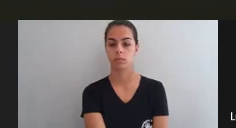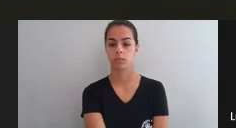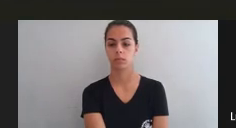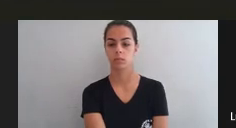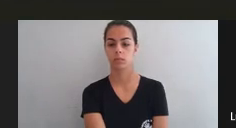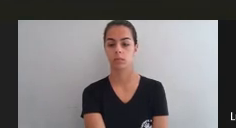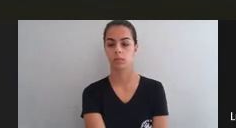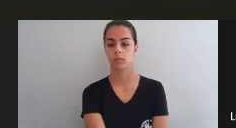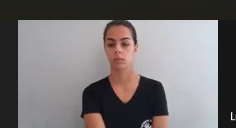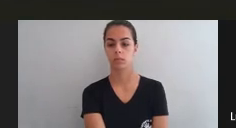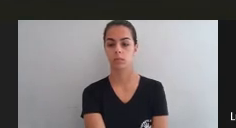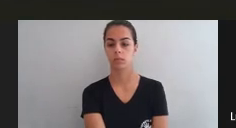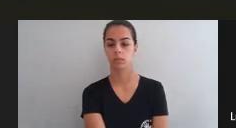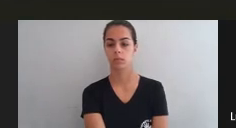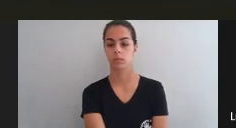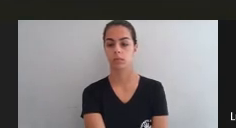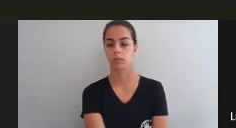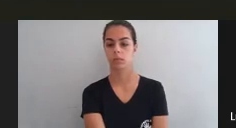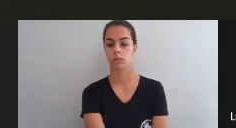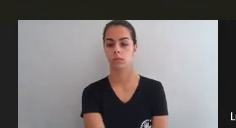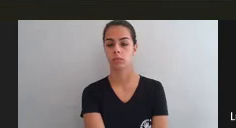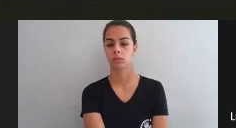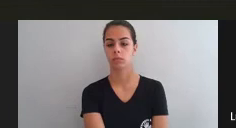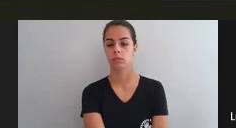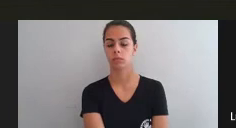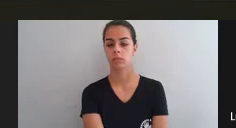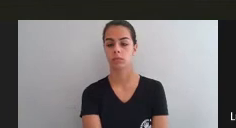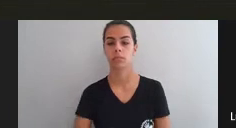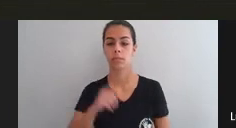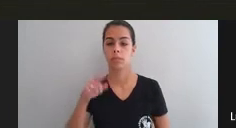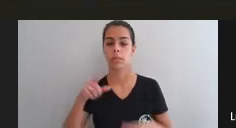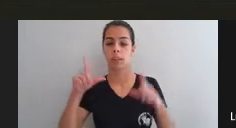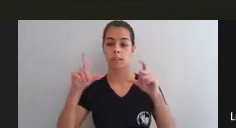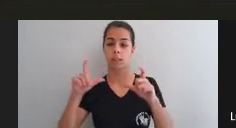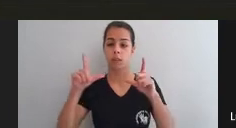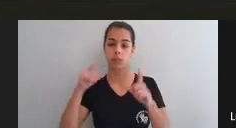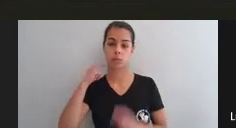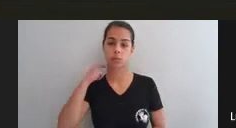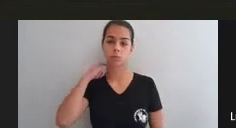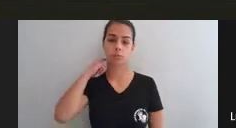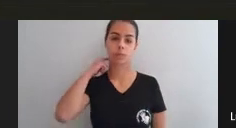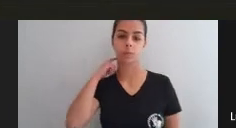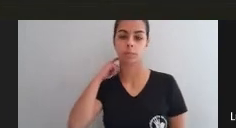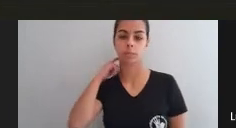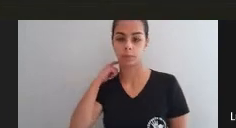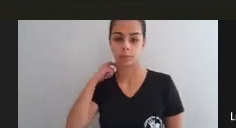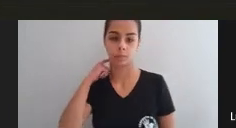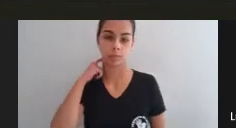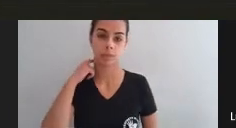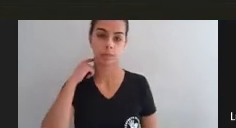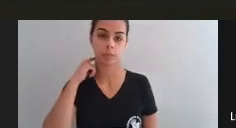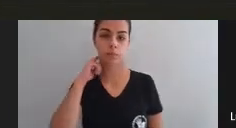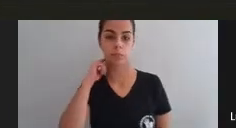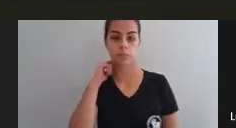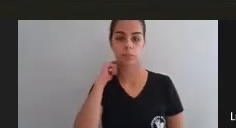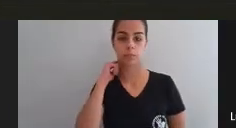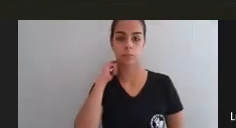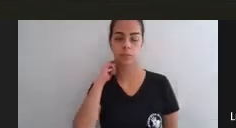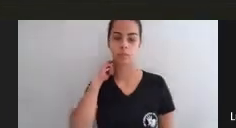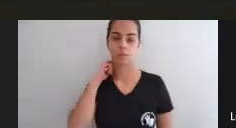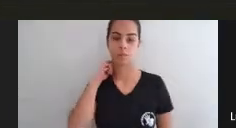Ela é foto da questão, se não tiver problema, porque foi o Não, Lucas tá que mandou, ótimo. mas é a mesma